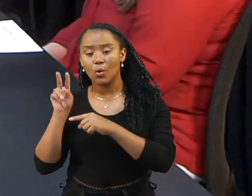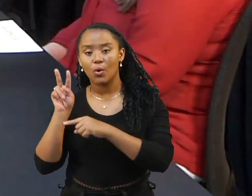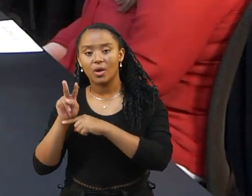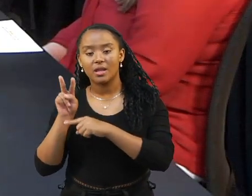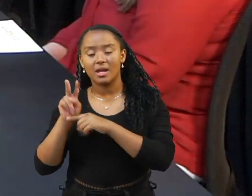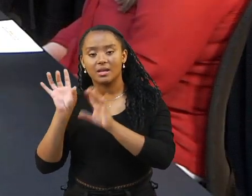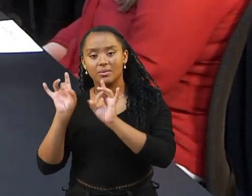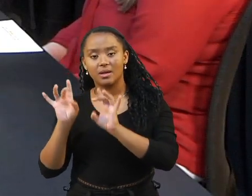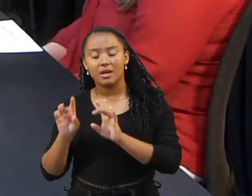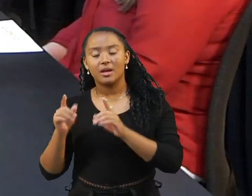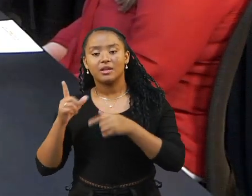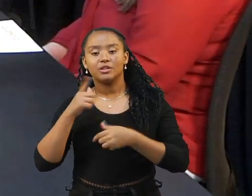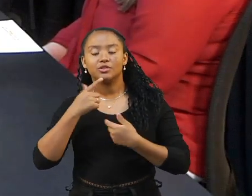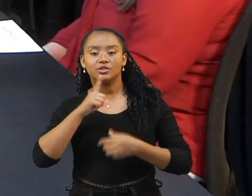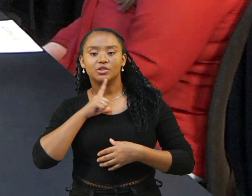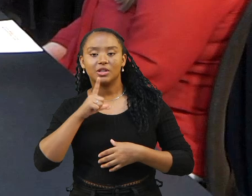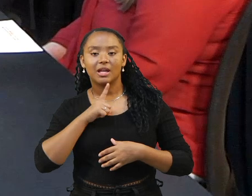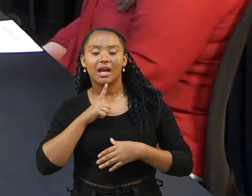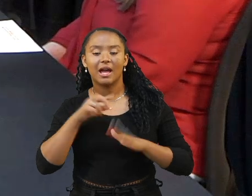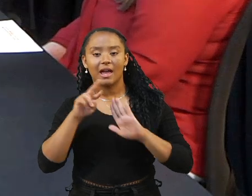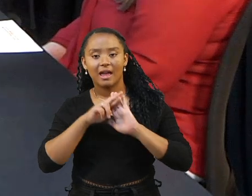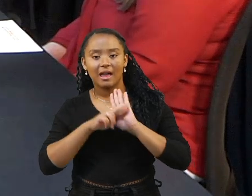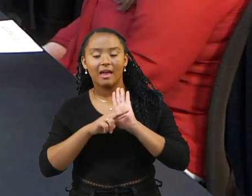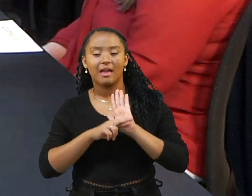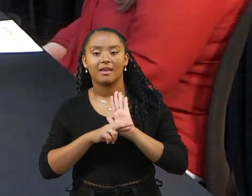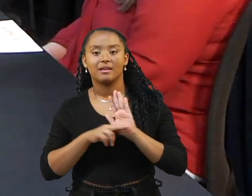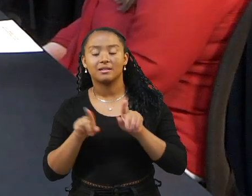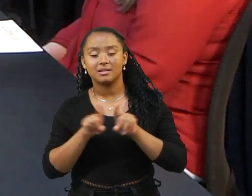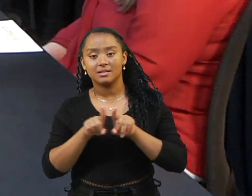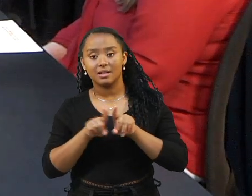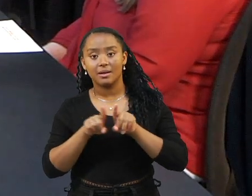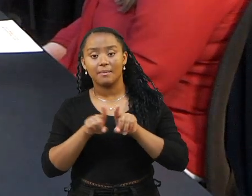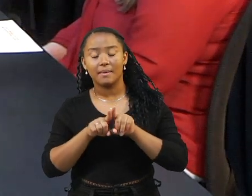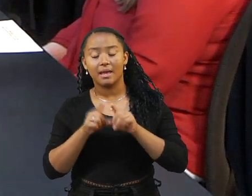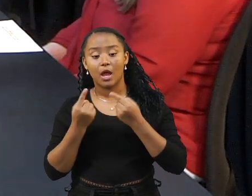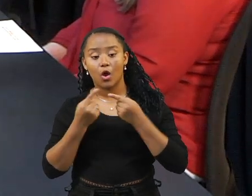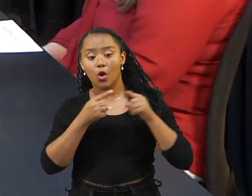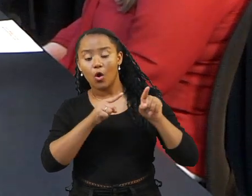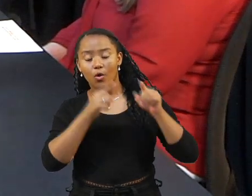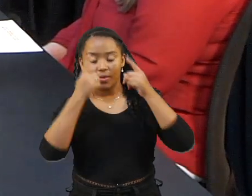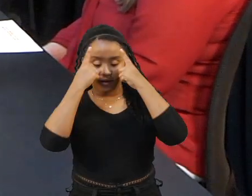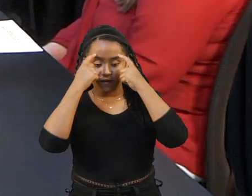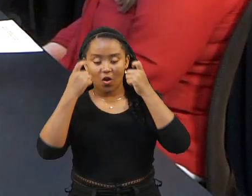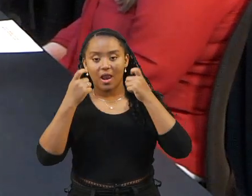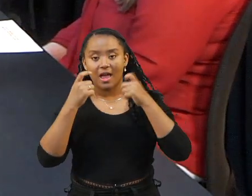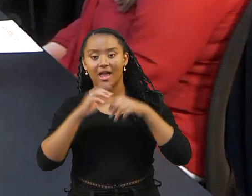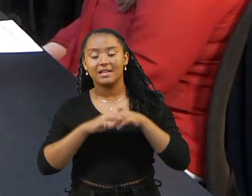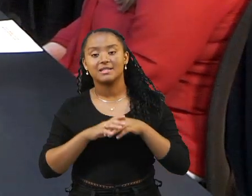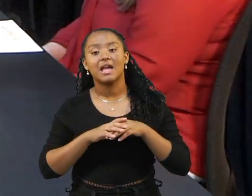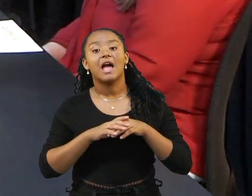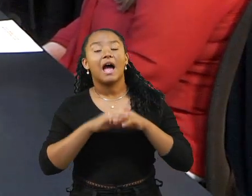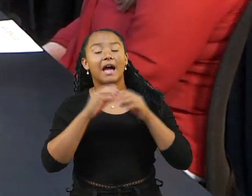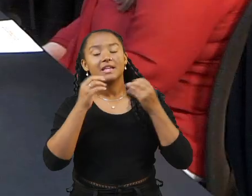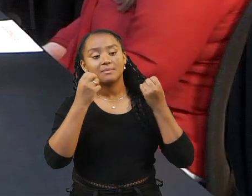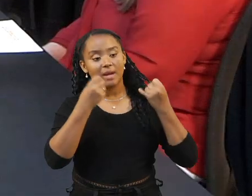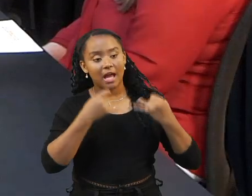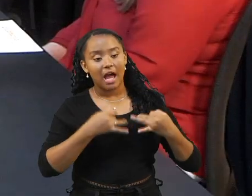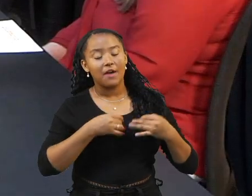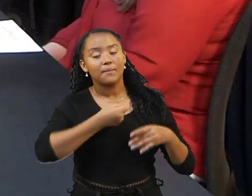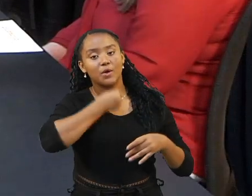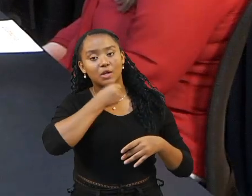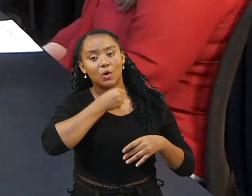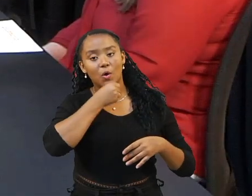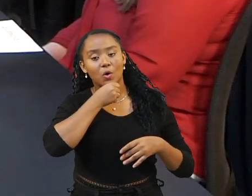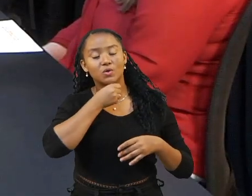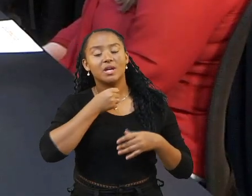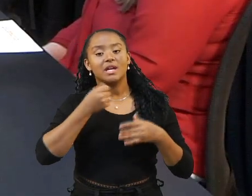regras, trabalhar a questão da violência, que é absurdamente grande, onde falar, onde